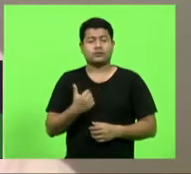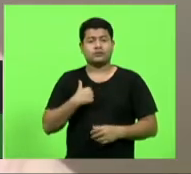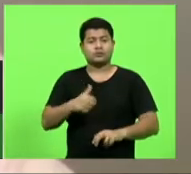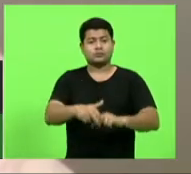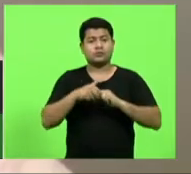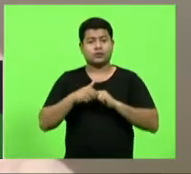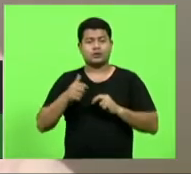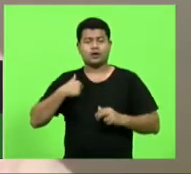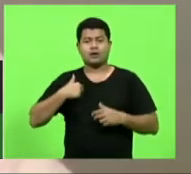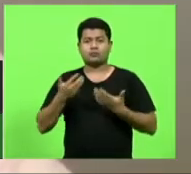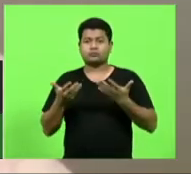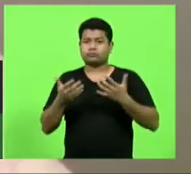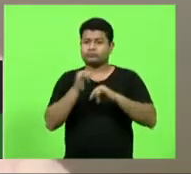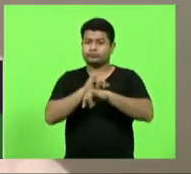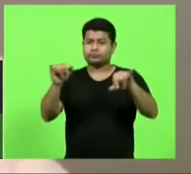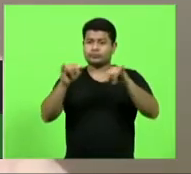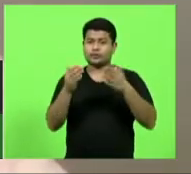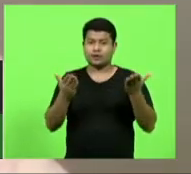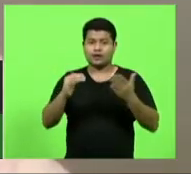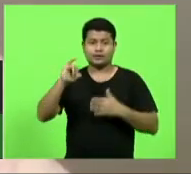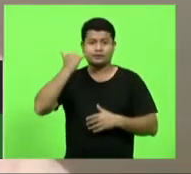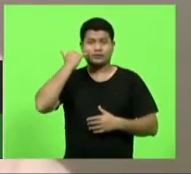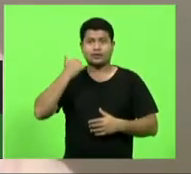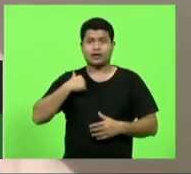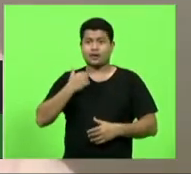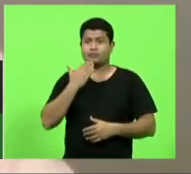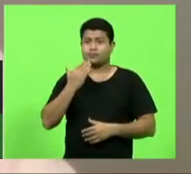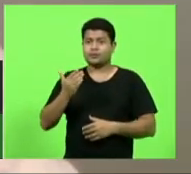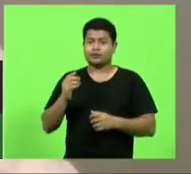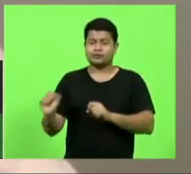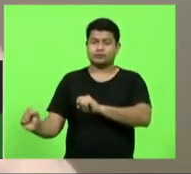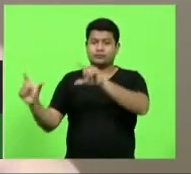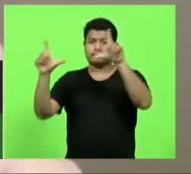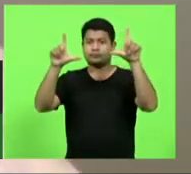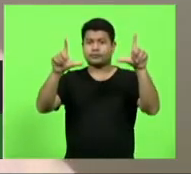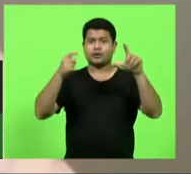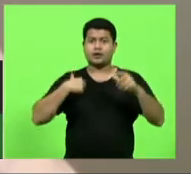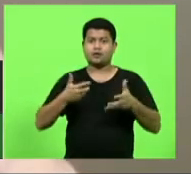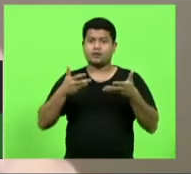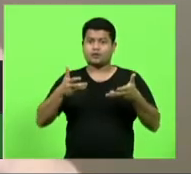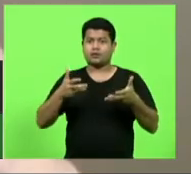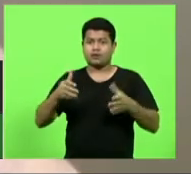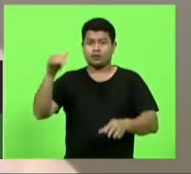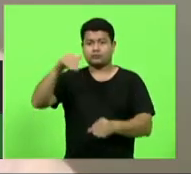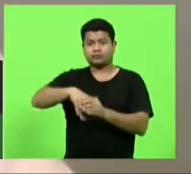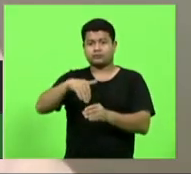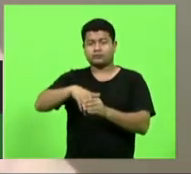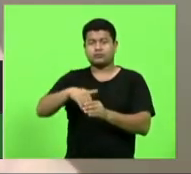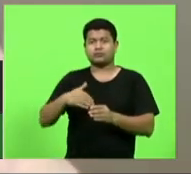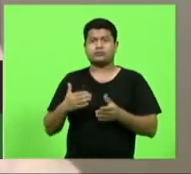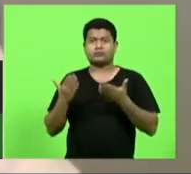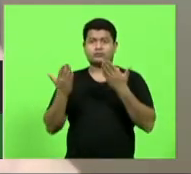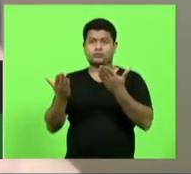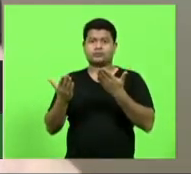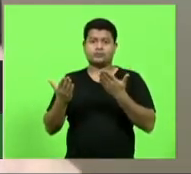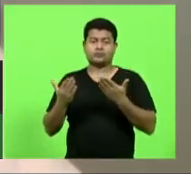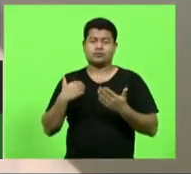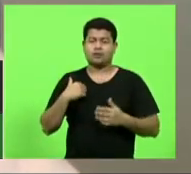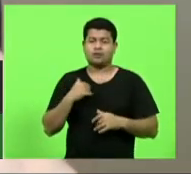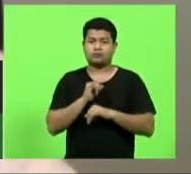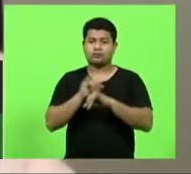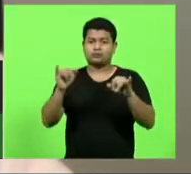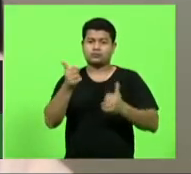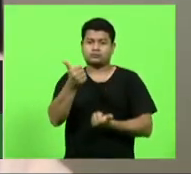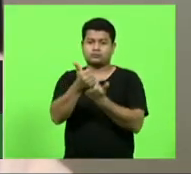sei se o deputado Gessé pediu a votação no painel, mas eu quero poder votar e manifestar meu voto de